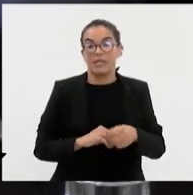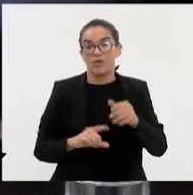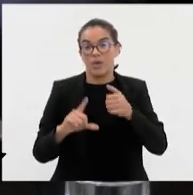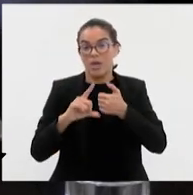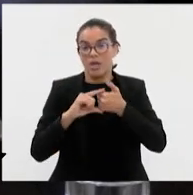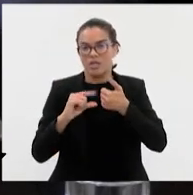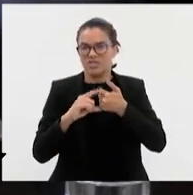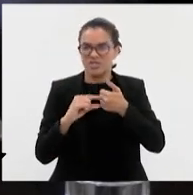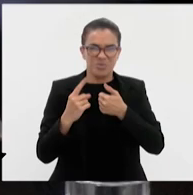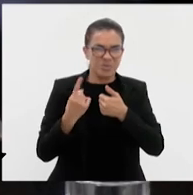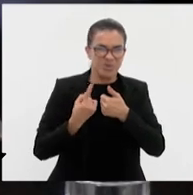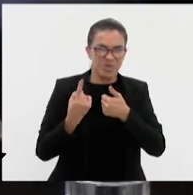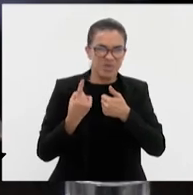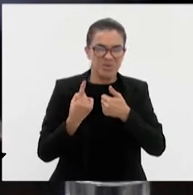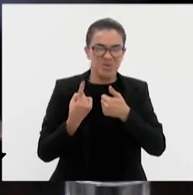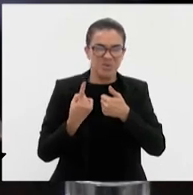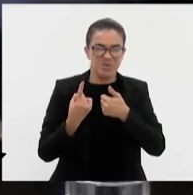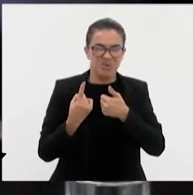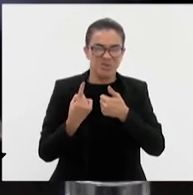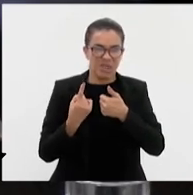artigo 1º.